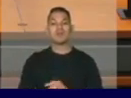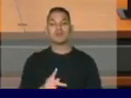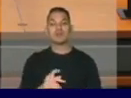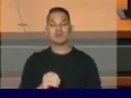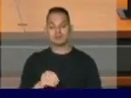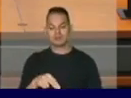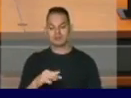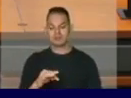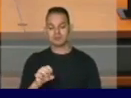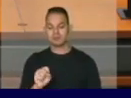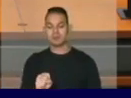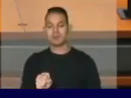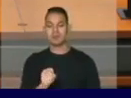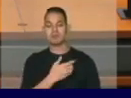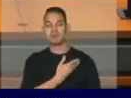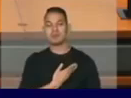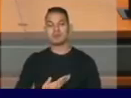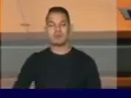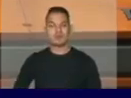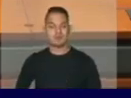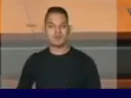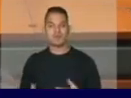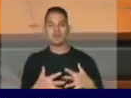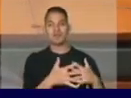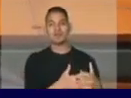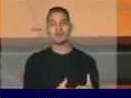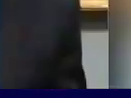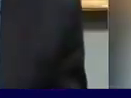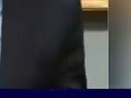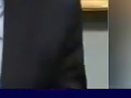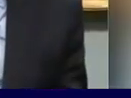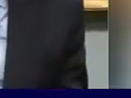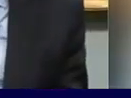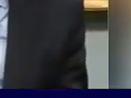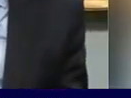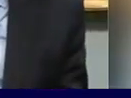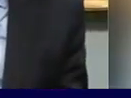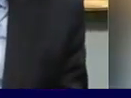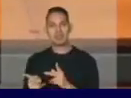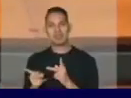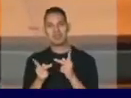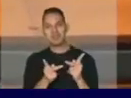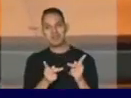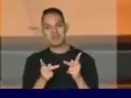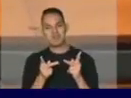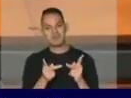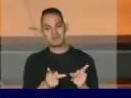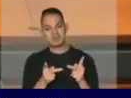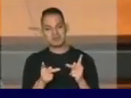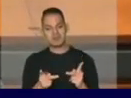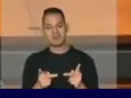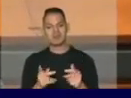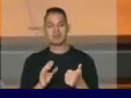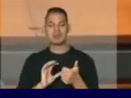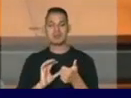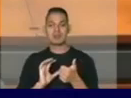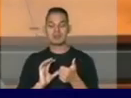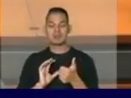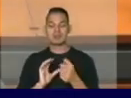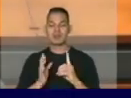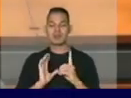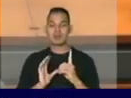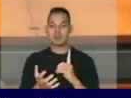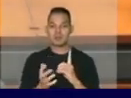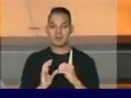o governo dos Estados Unidos, nas visitas que fez ao Departamento de Estado.